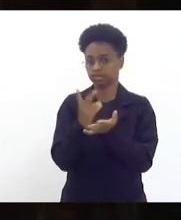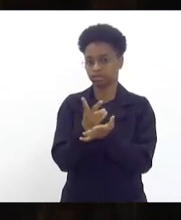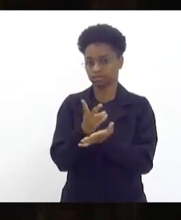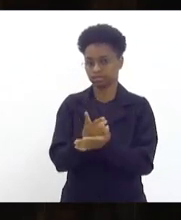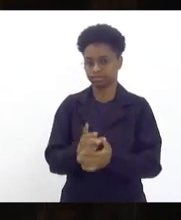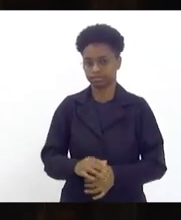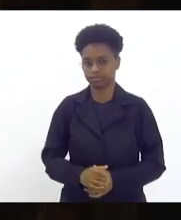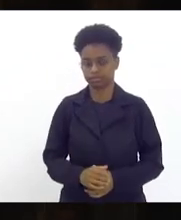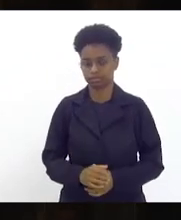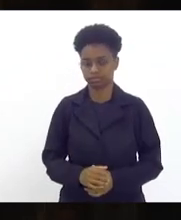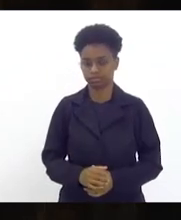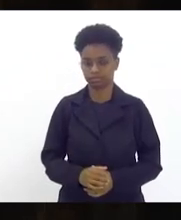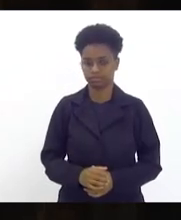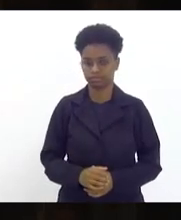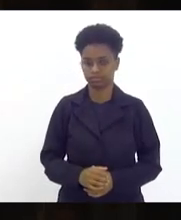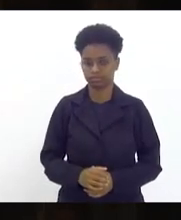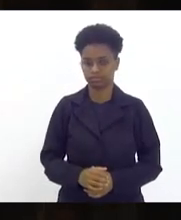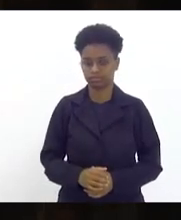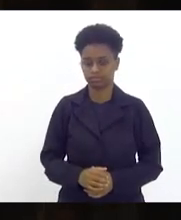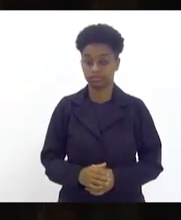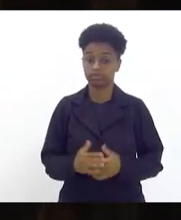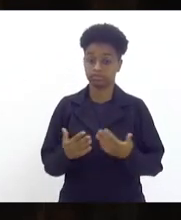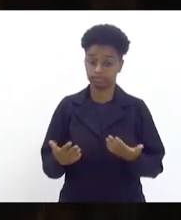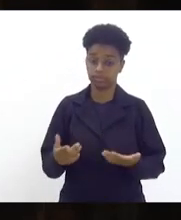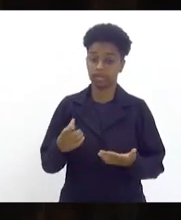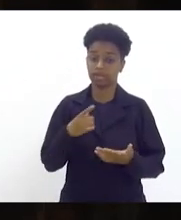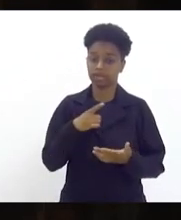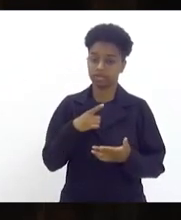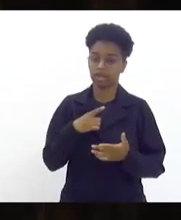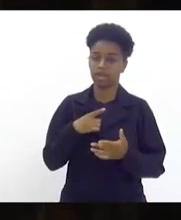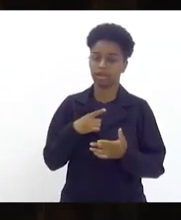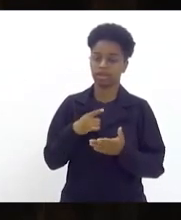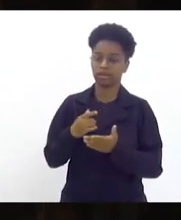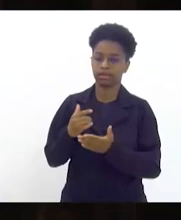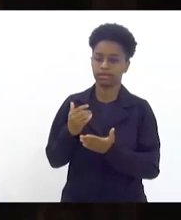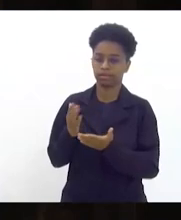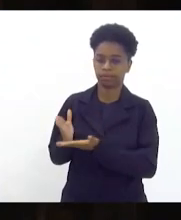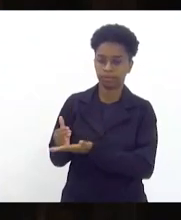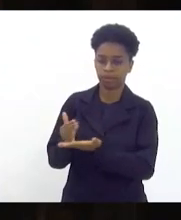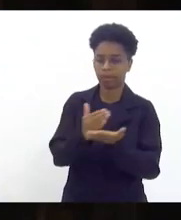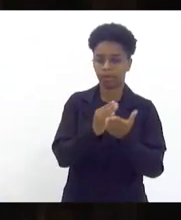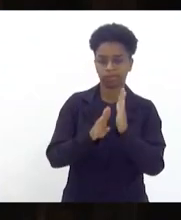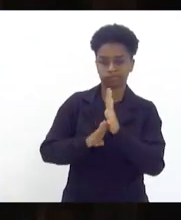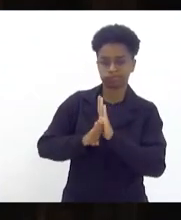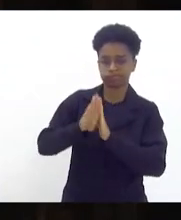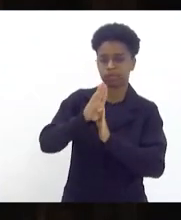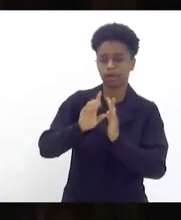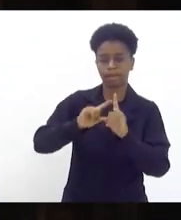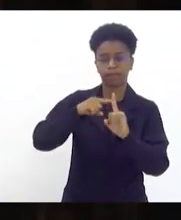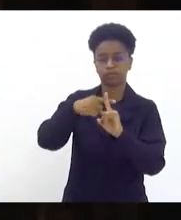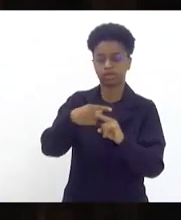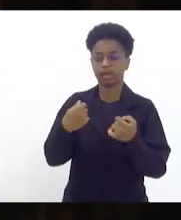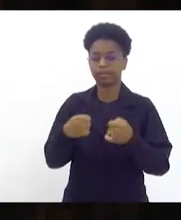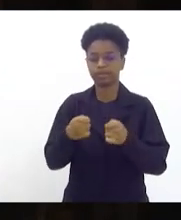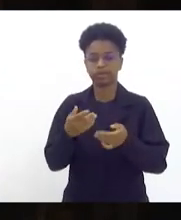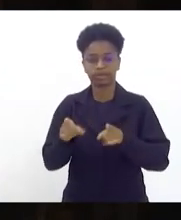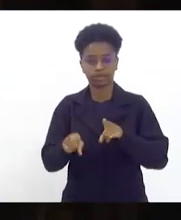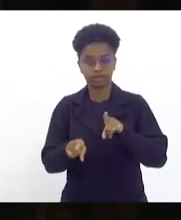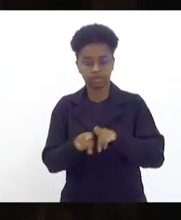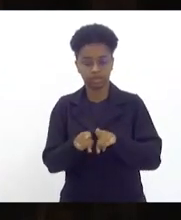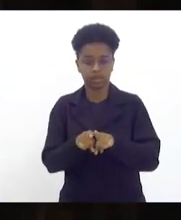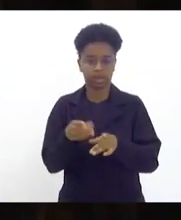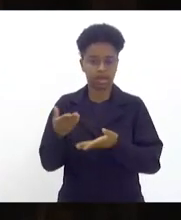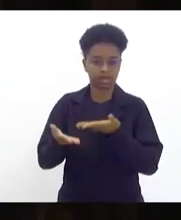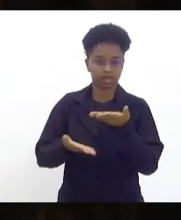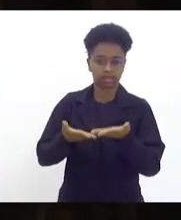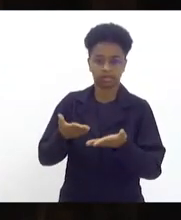E nesse sentido dados os números positivos que nós já temos agora precisamos atender a uma questão que o meu comandante direto